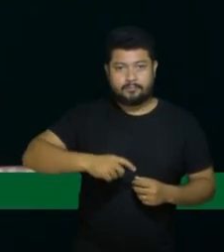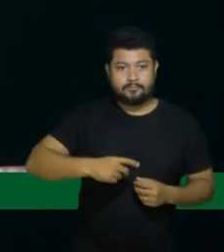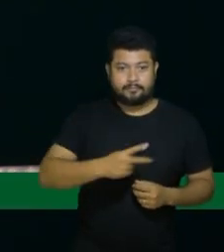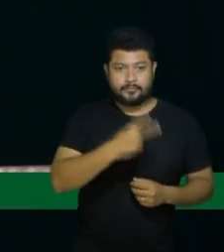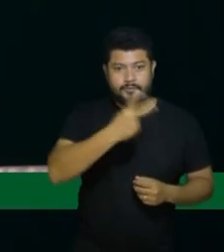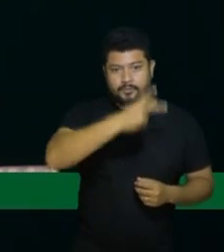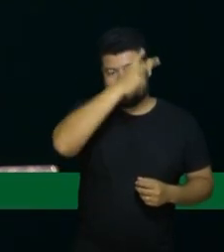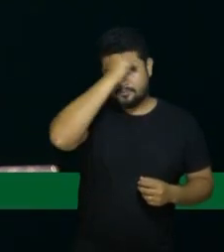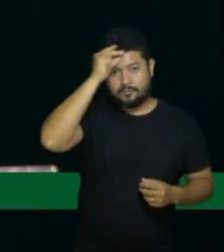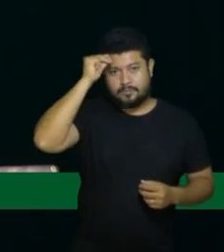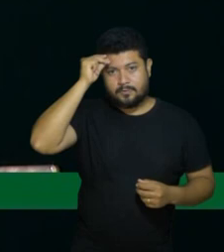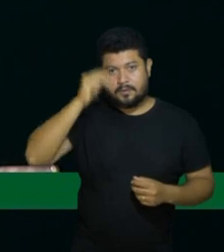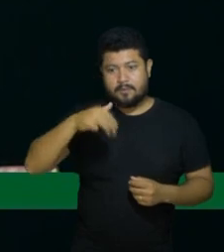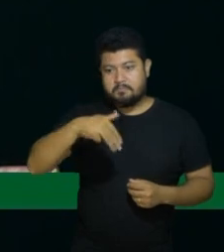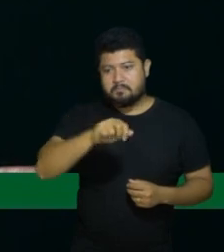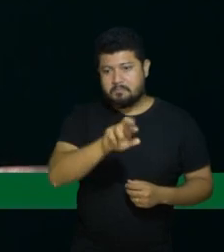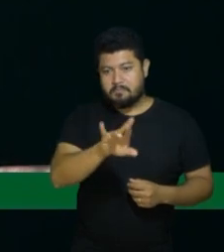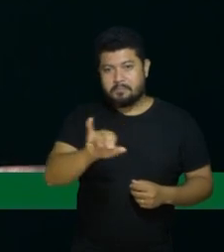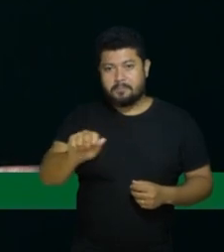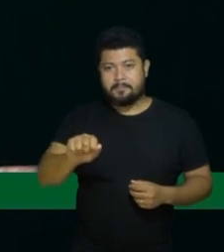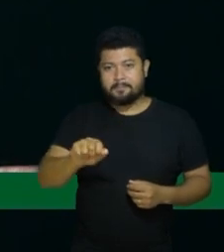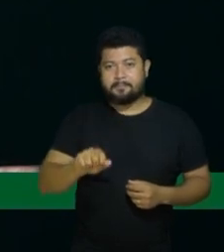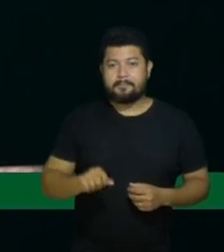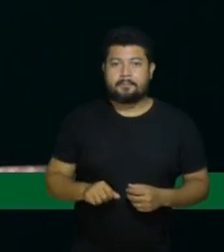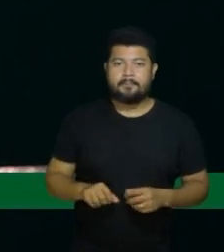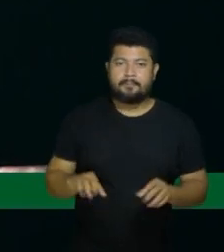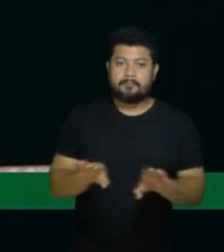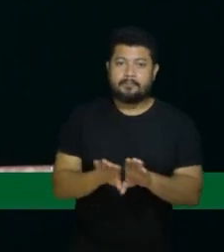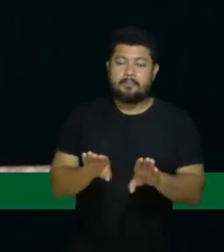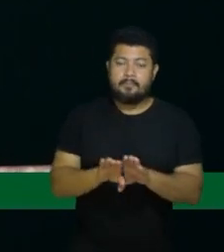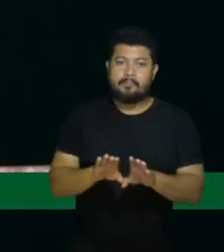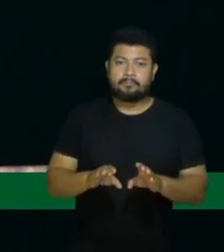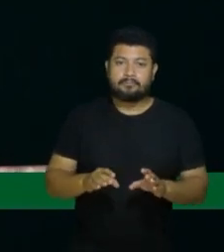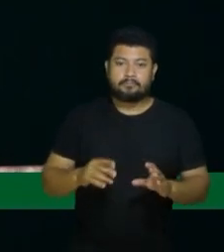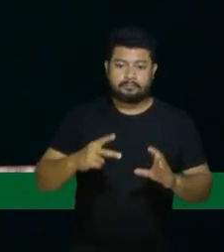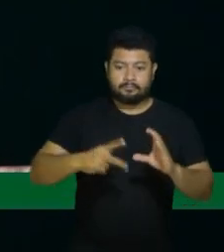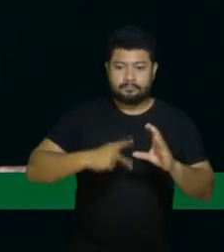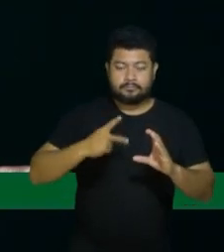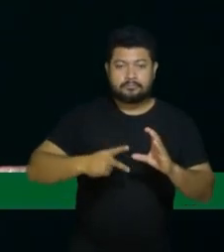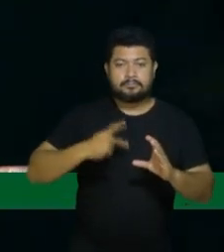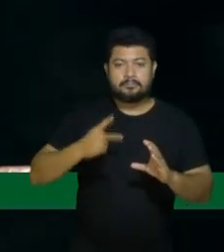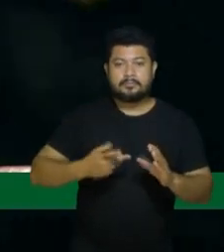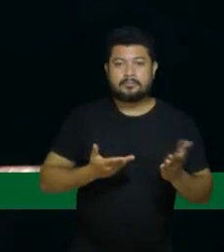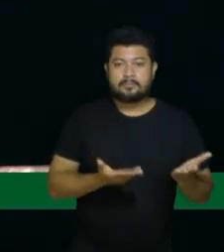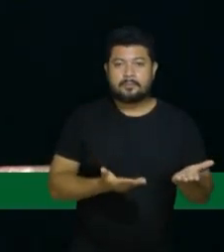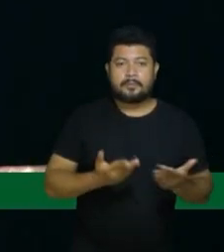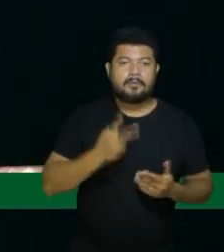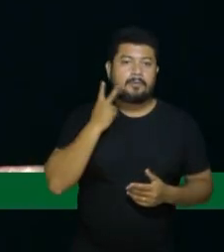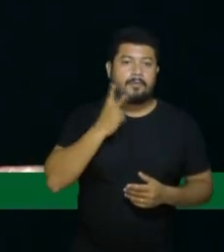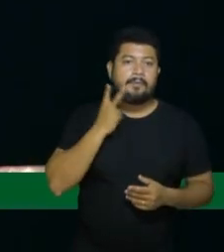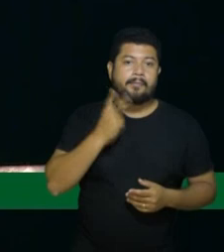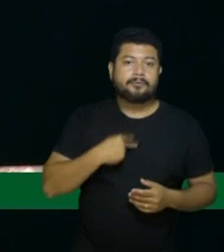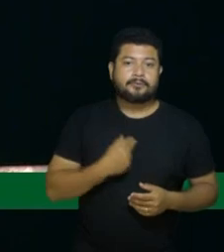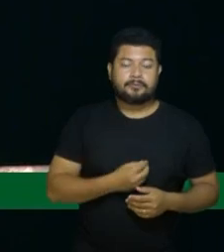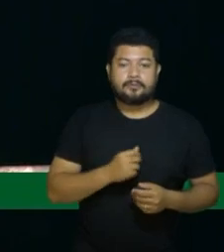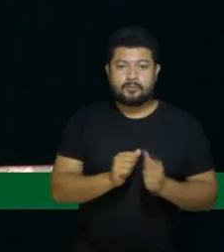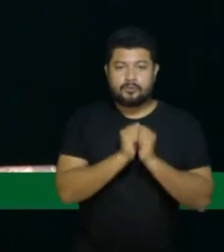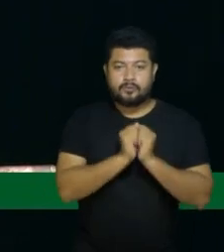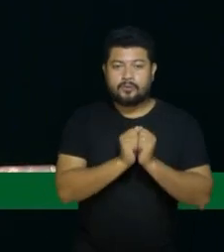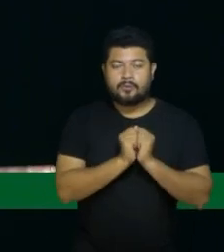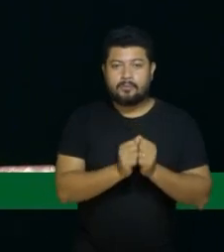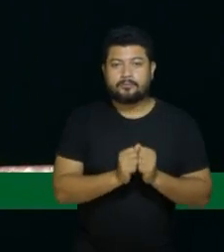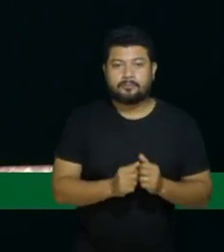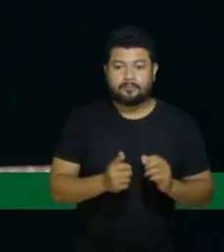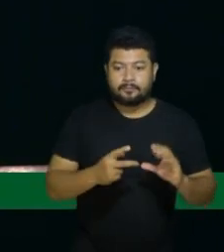Maria Regina caríssimos colegas vereadores com quem convivi por alguns anos na Câmara Municipal de